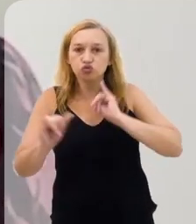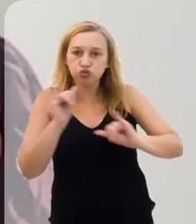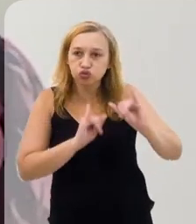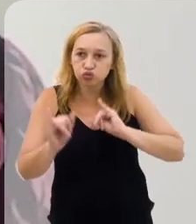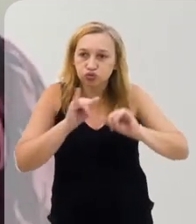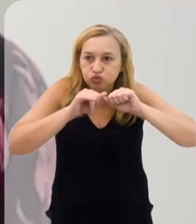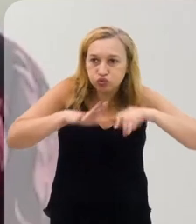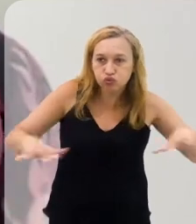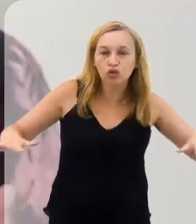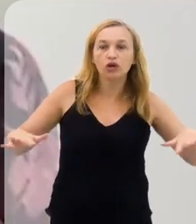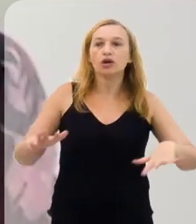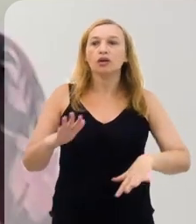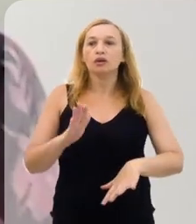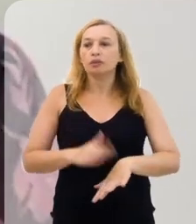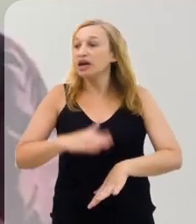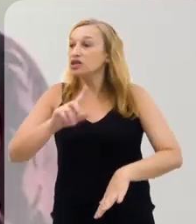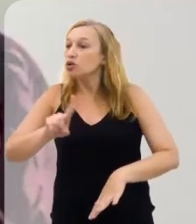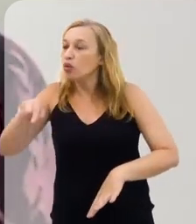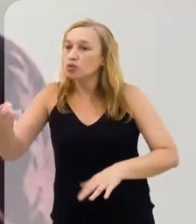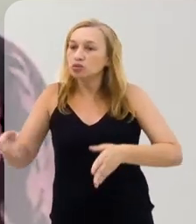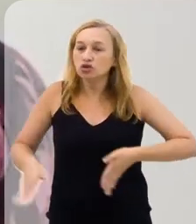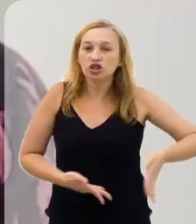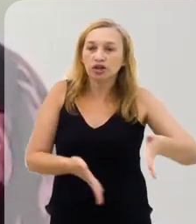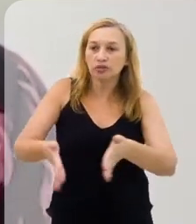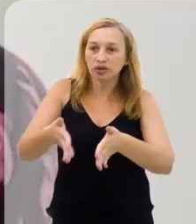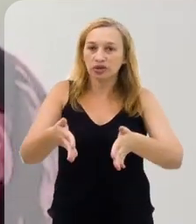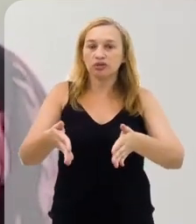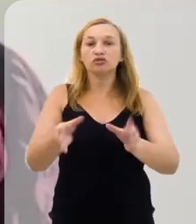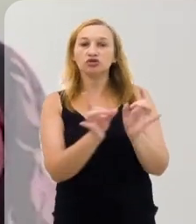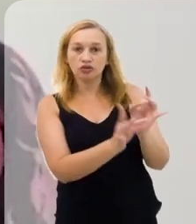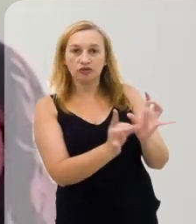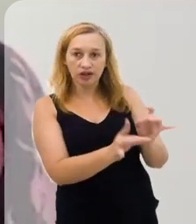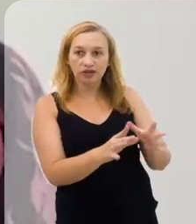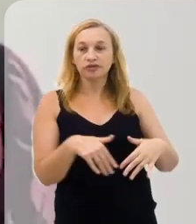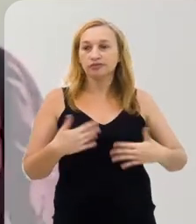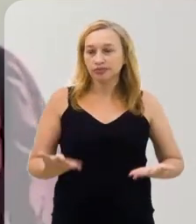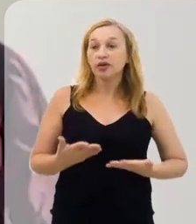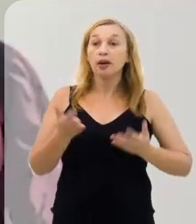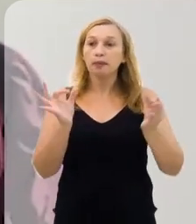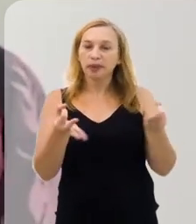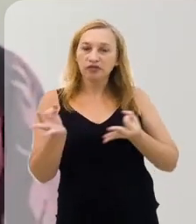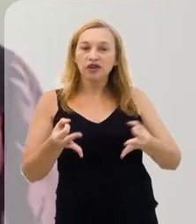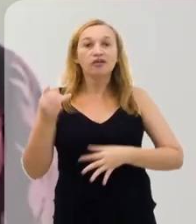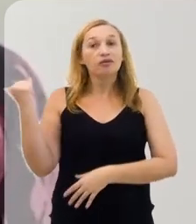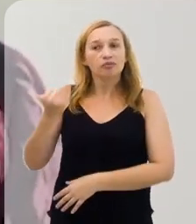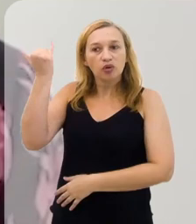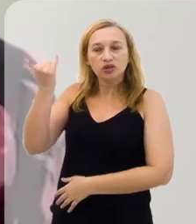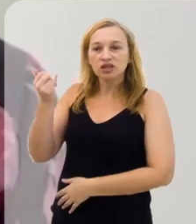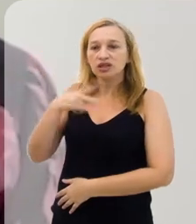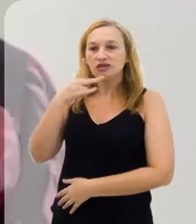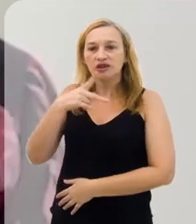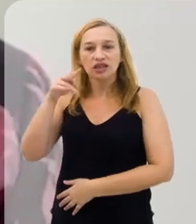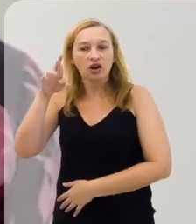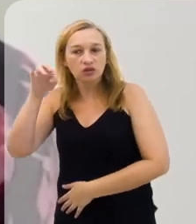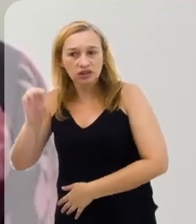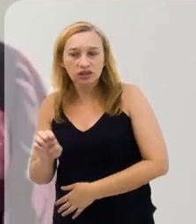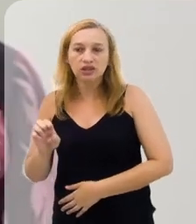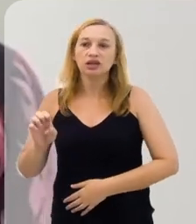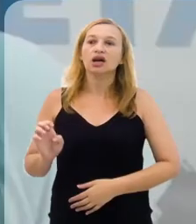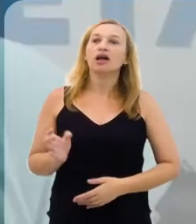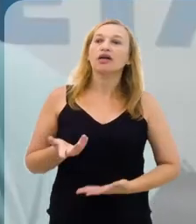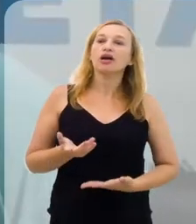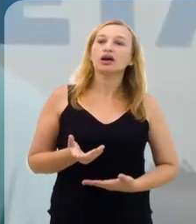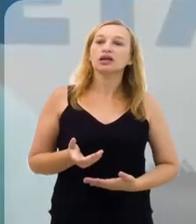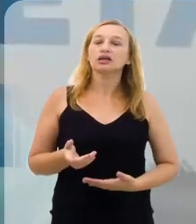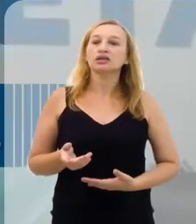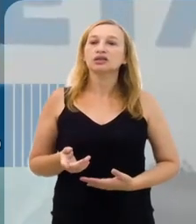vai ser mais divulgada, vai poder gerar aí outras possibilidades de canais de venda. Perfeito. Eu achei muito importante